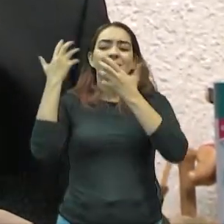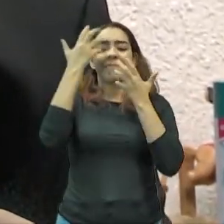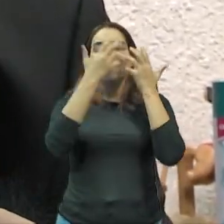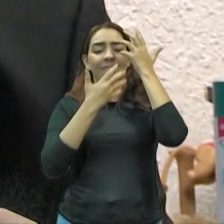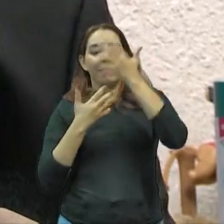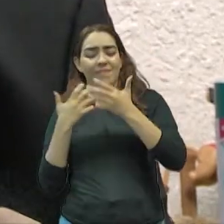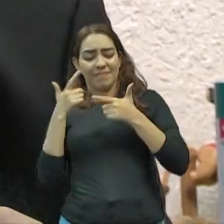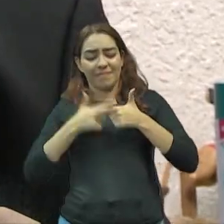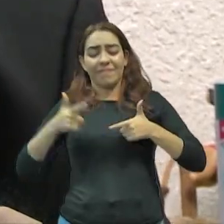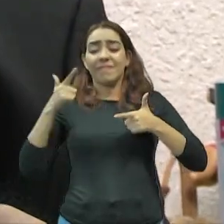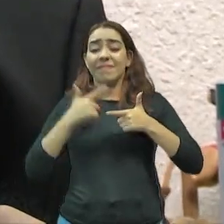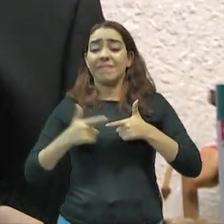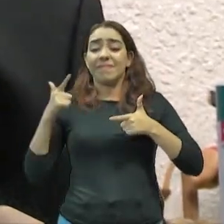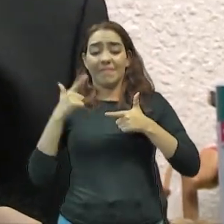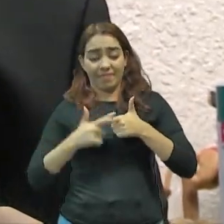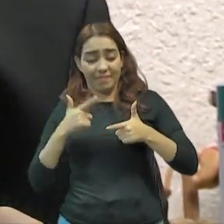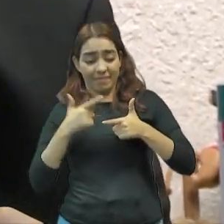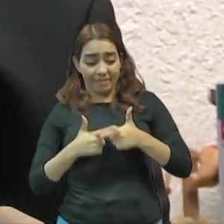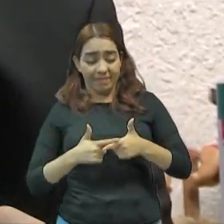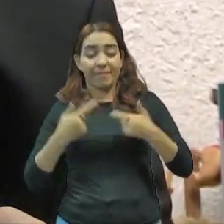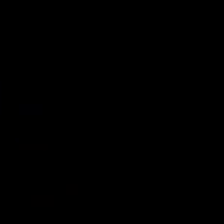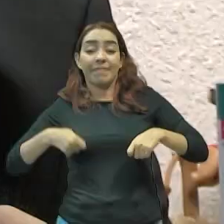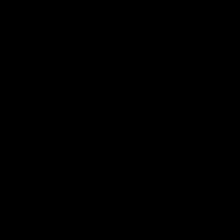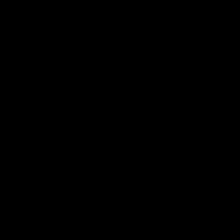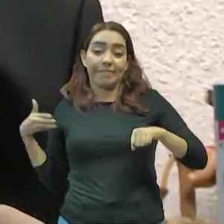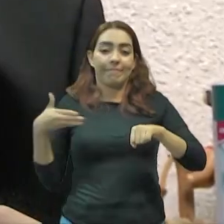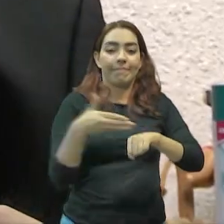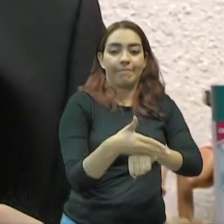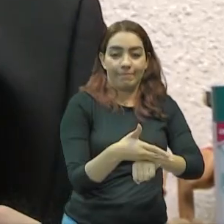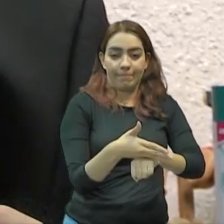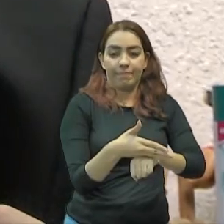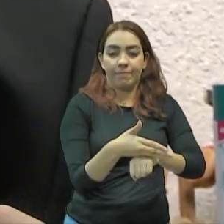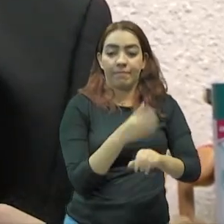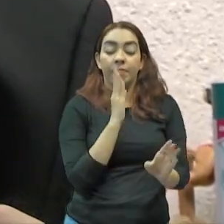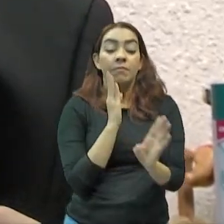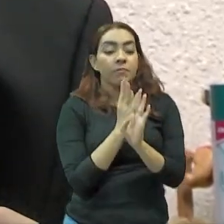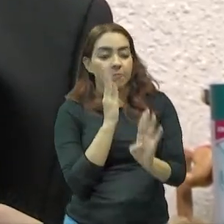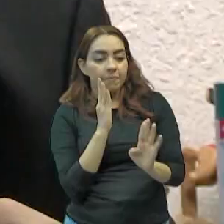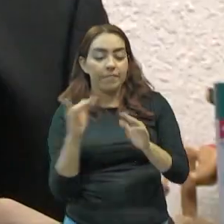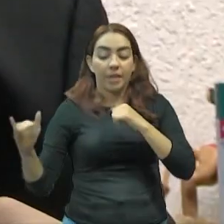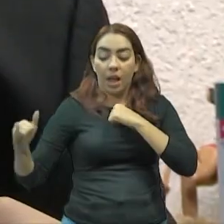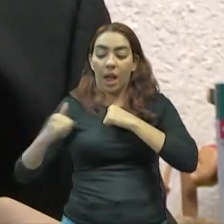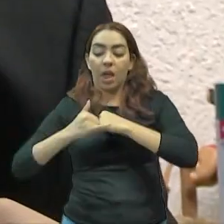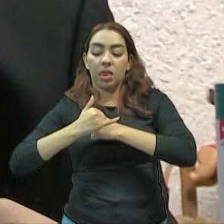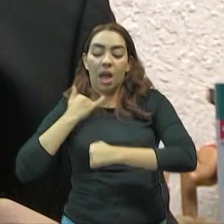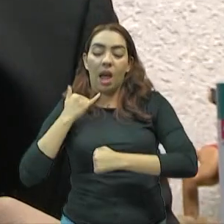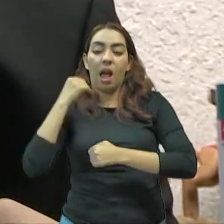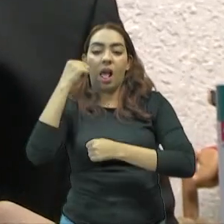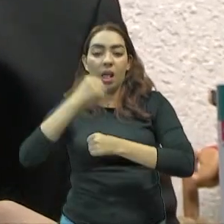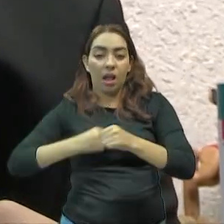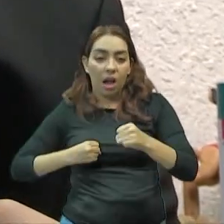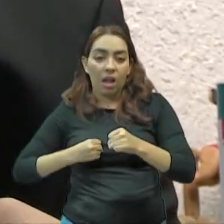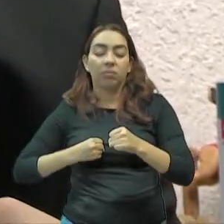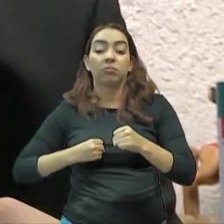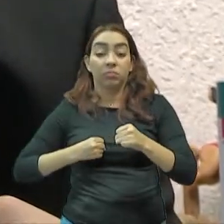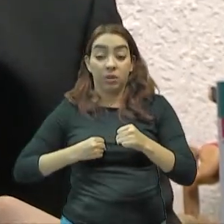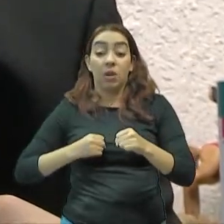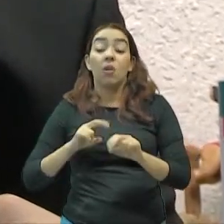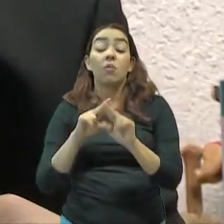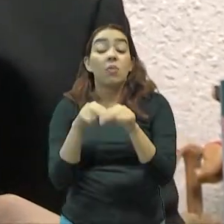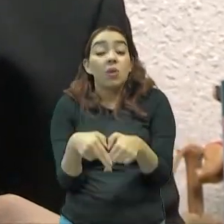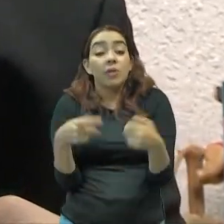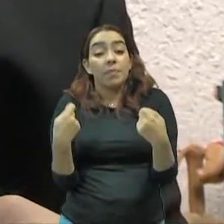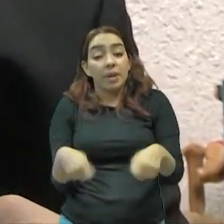doente porque foi enganado burlado em seus direitos por isso que nós precisamos a